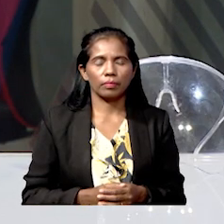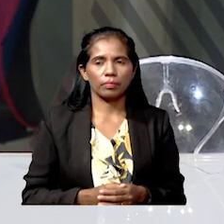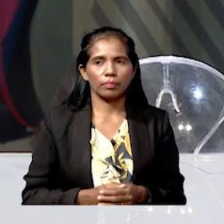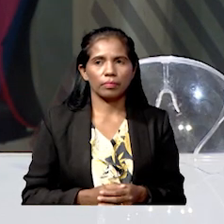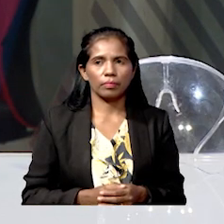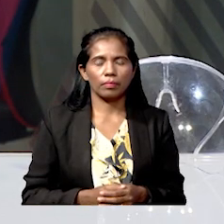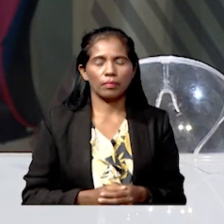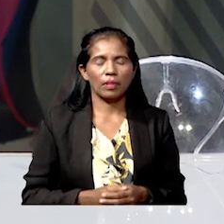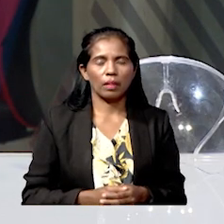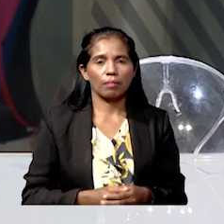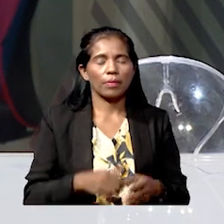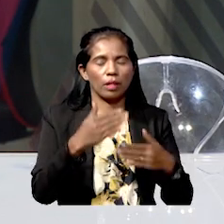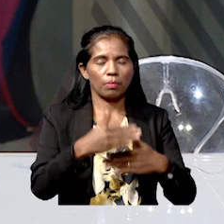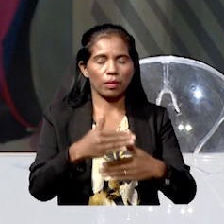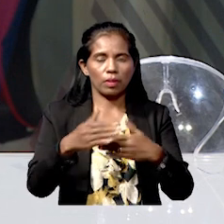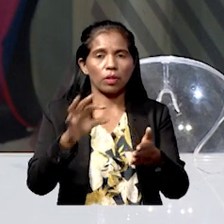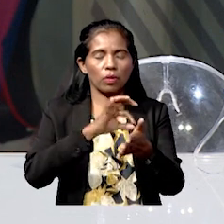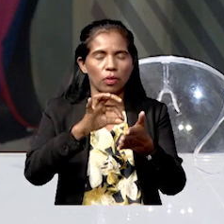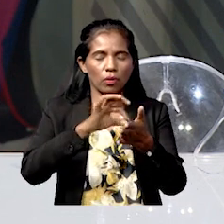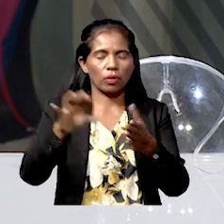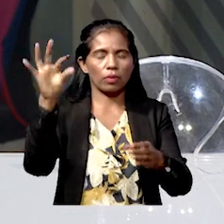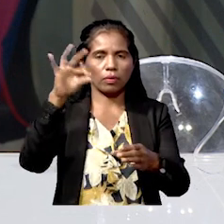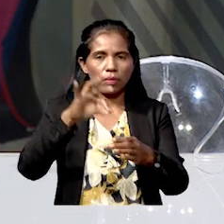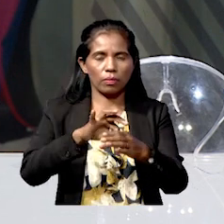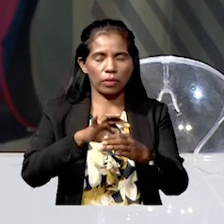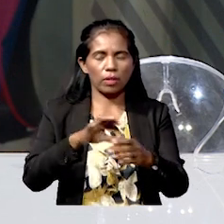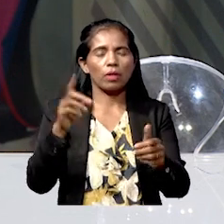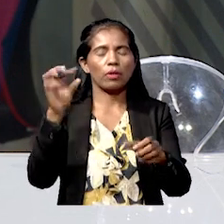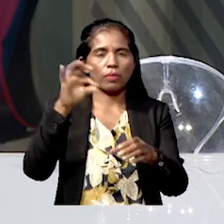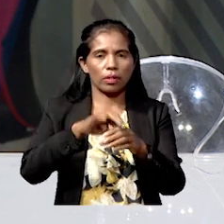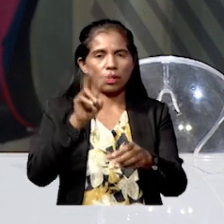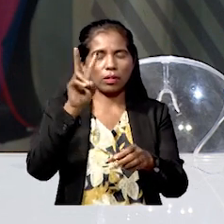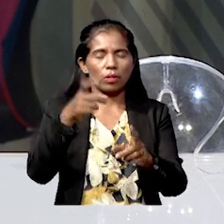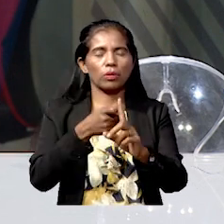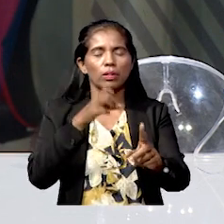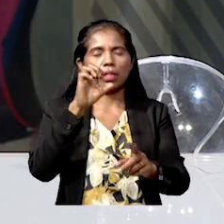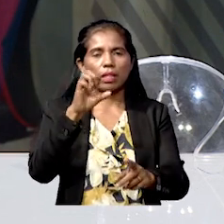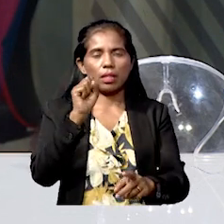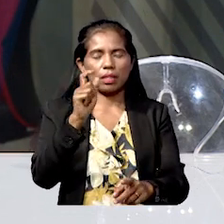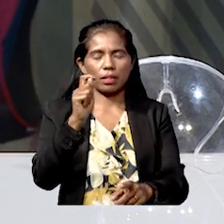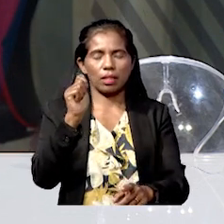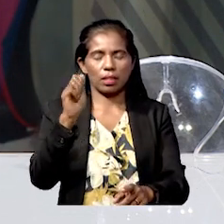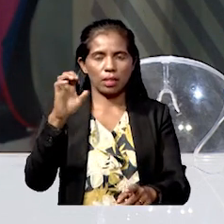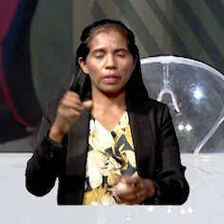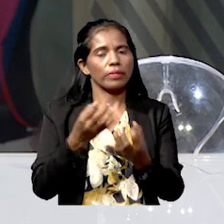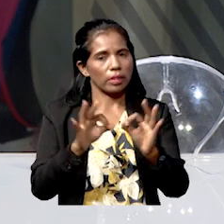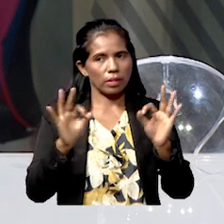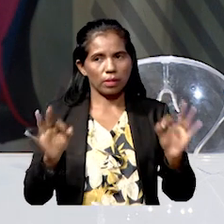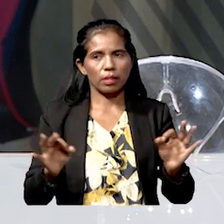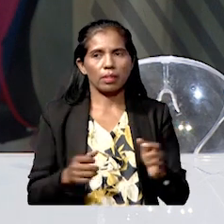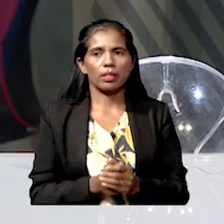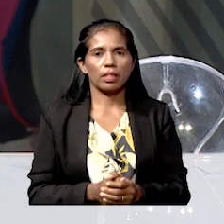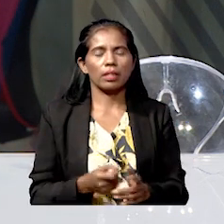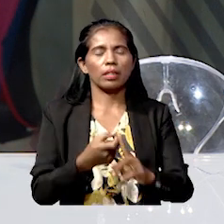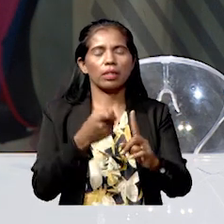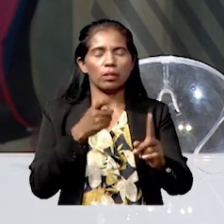Telespectadores, processo contagem votos, eleição presidencial segunda volta, Rússia está rematona. Fase do irmão